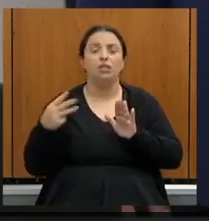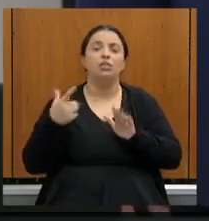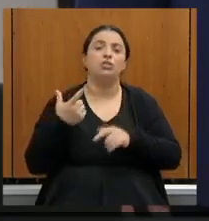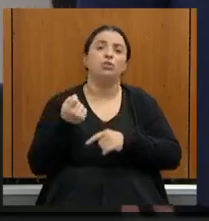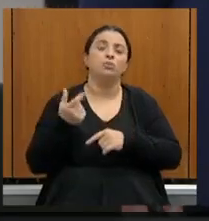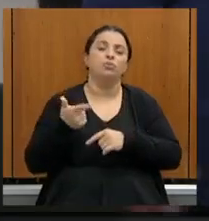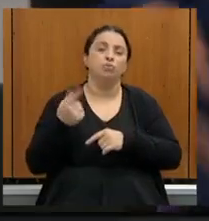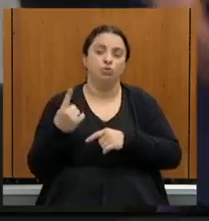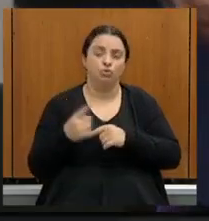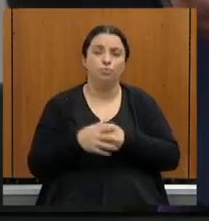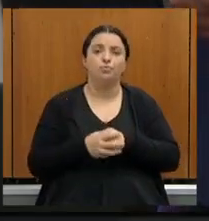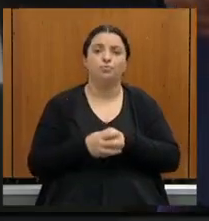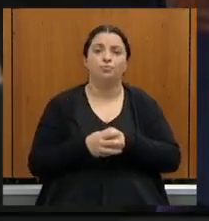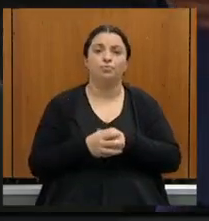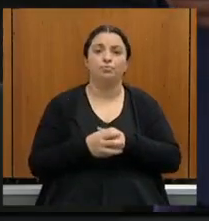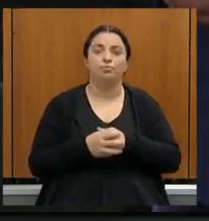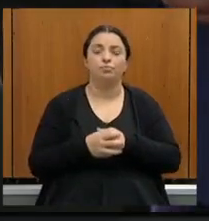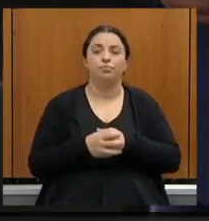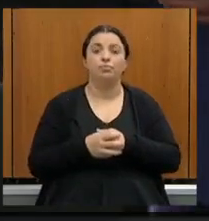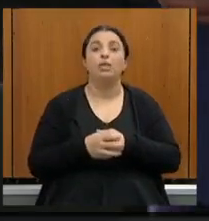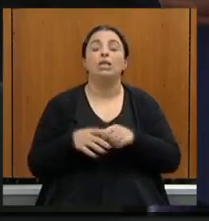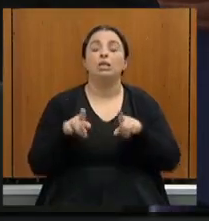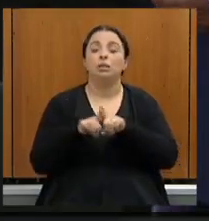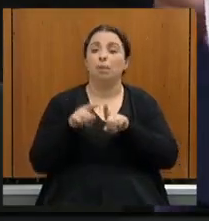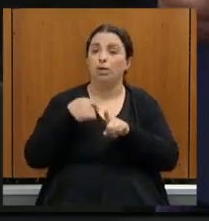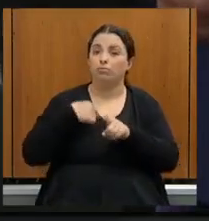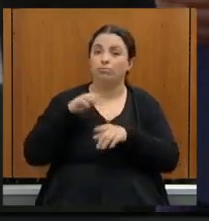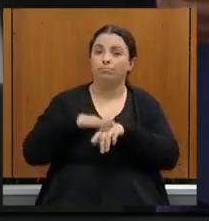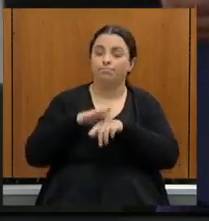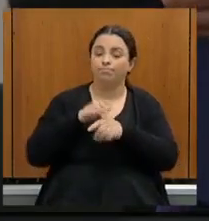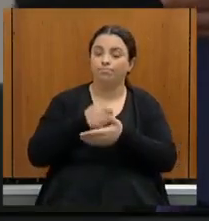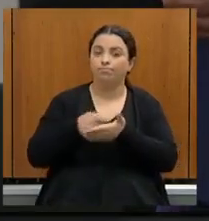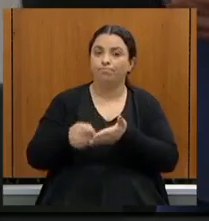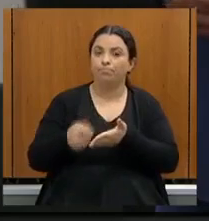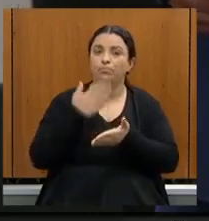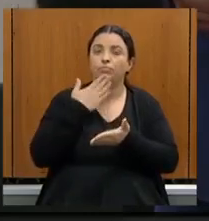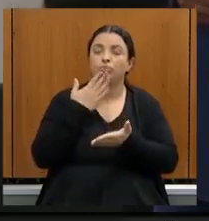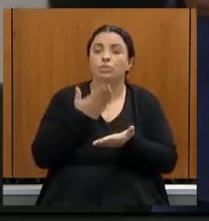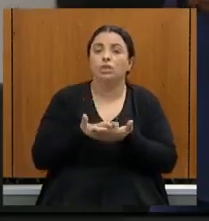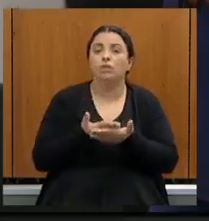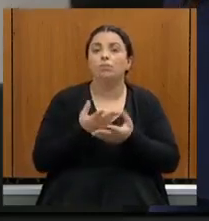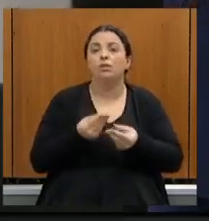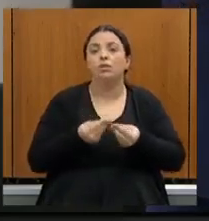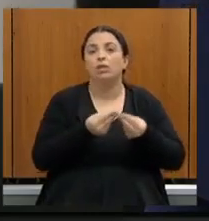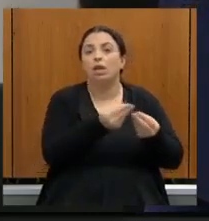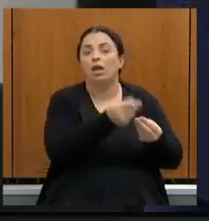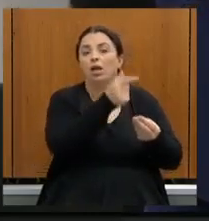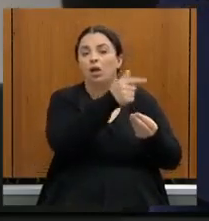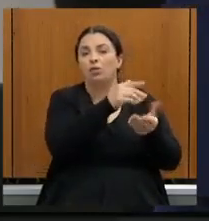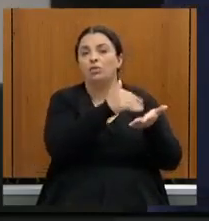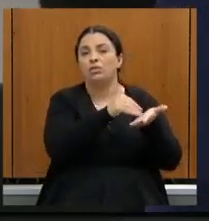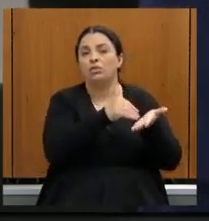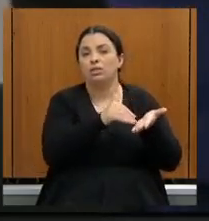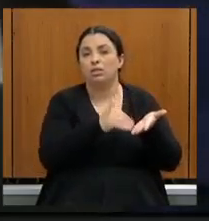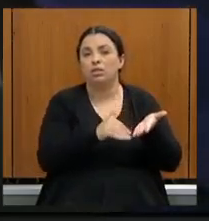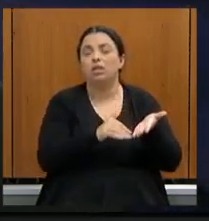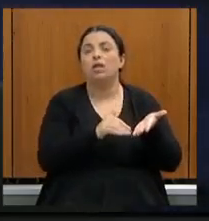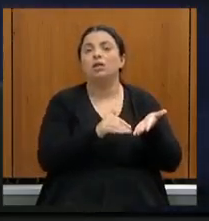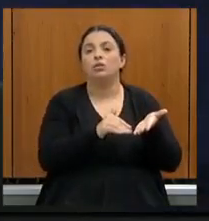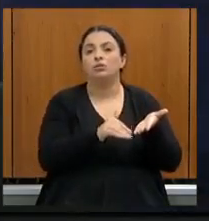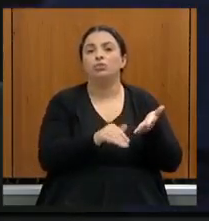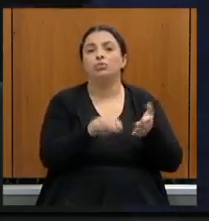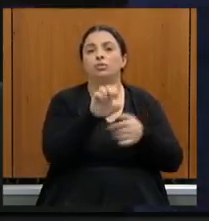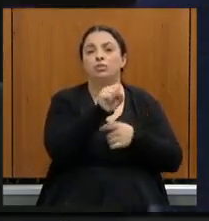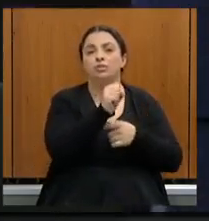também requerimento de autoria deste parlamentar com o seguinte teor que seja encaminhada ao secretário de Estado de Cultura e Turismo